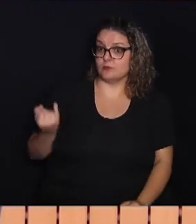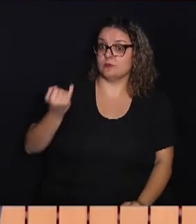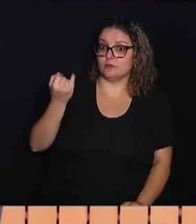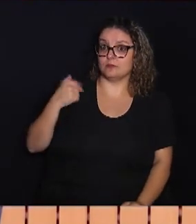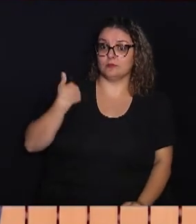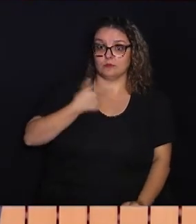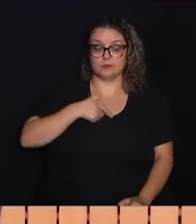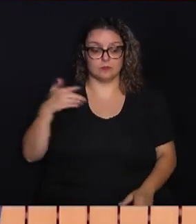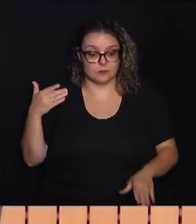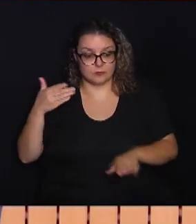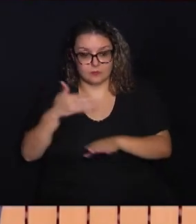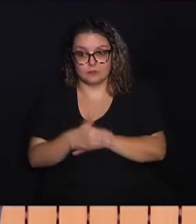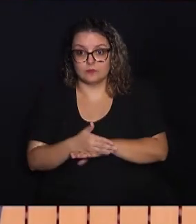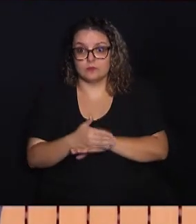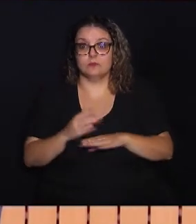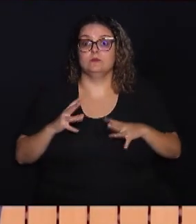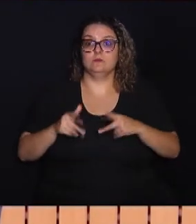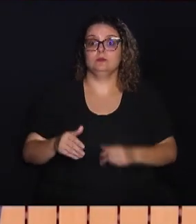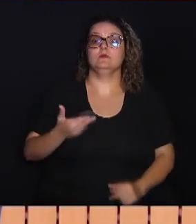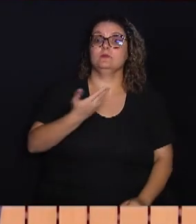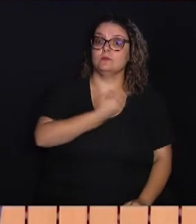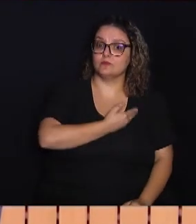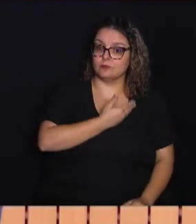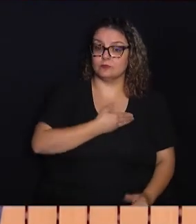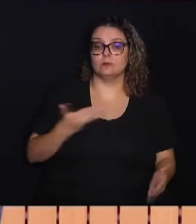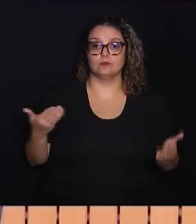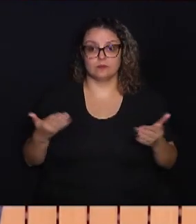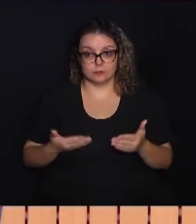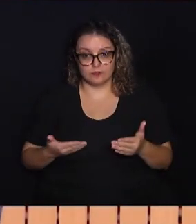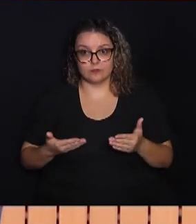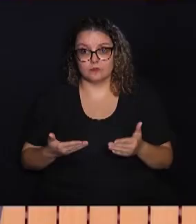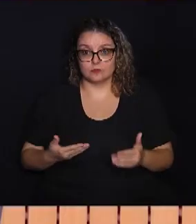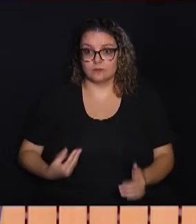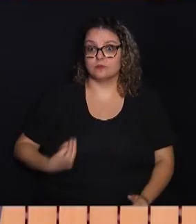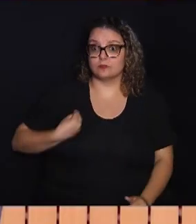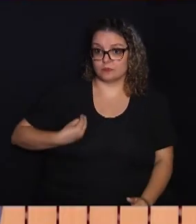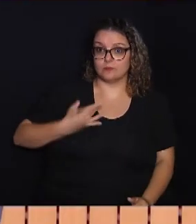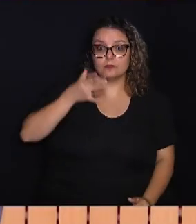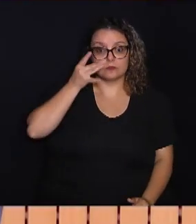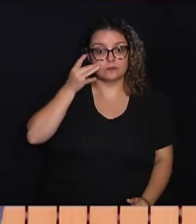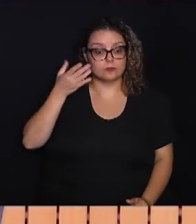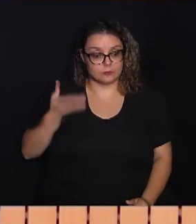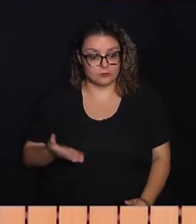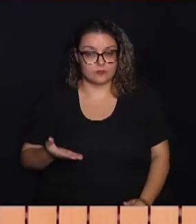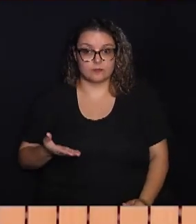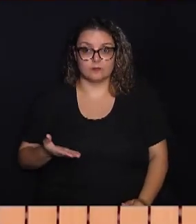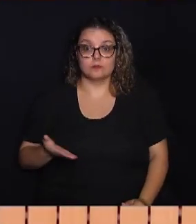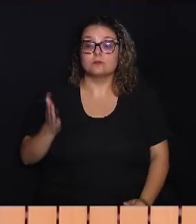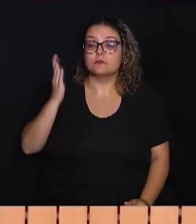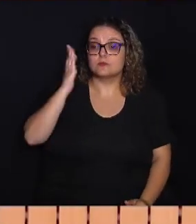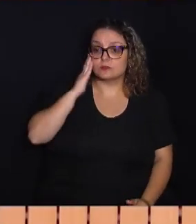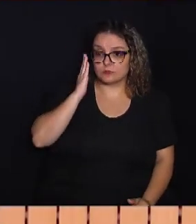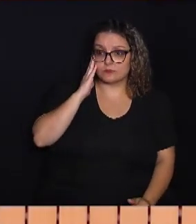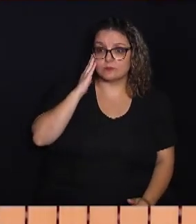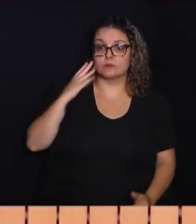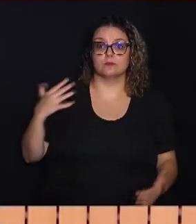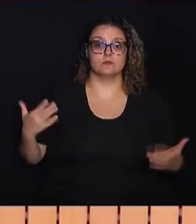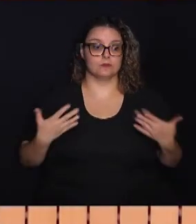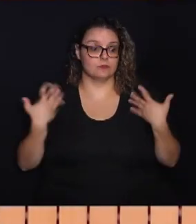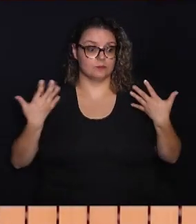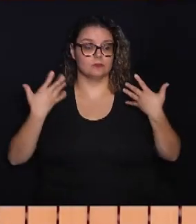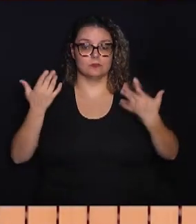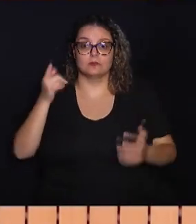participando com todos os colegas aqui hoje que estiverem que estão presentes e saber né da Alegria dos que